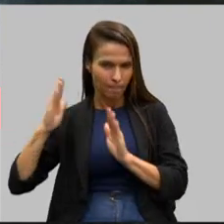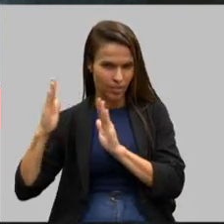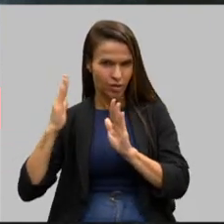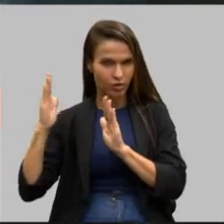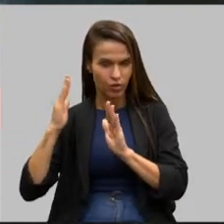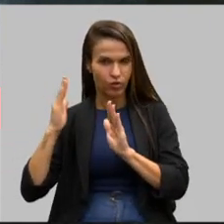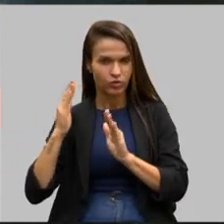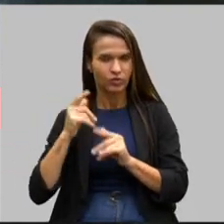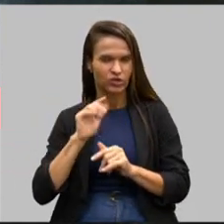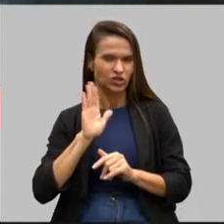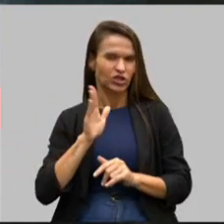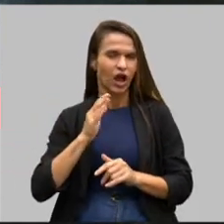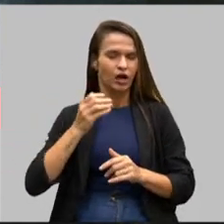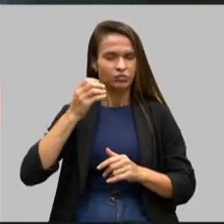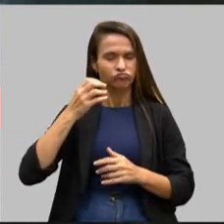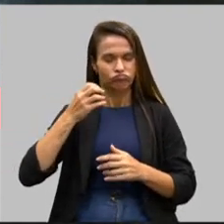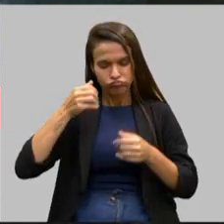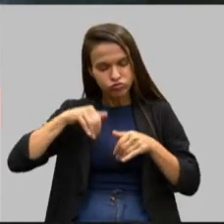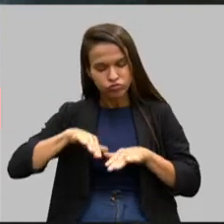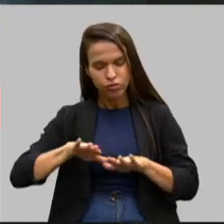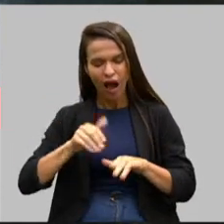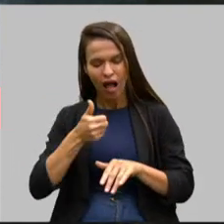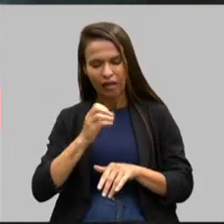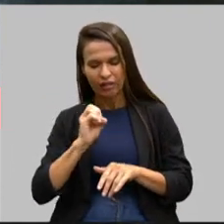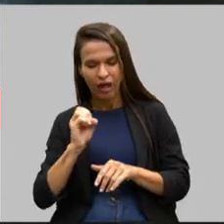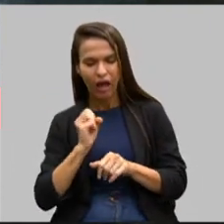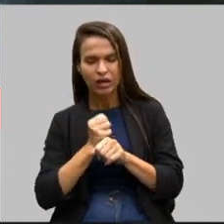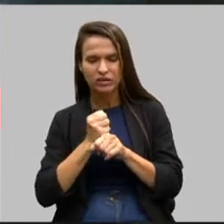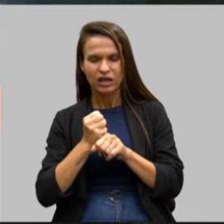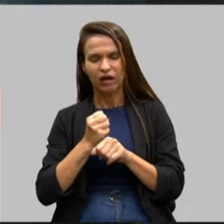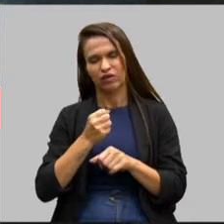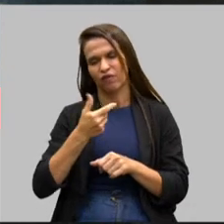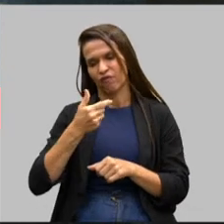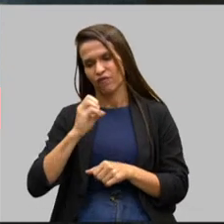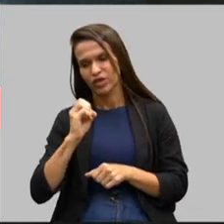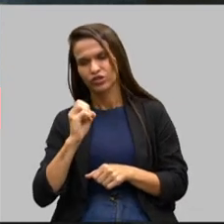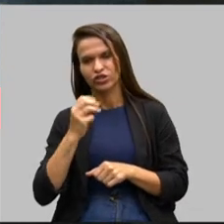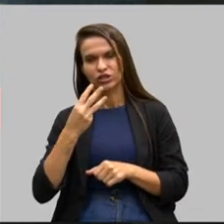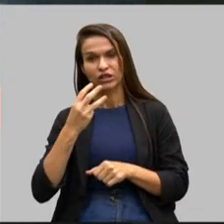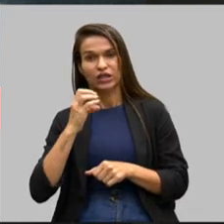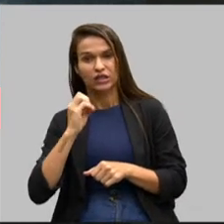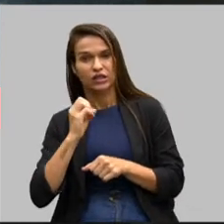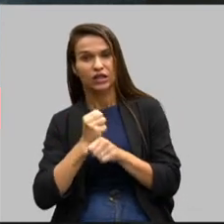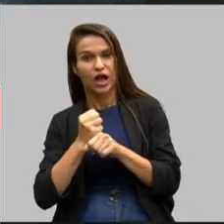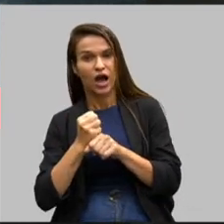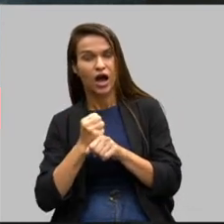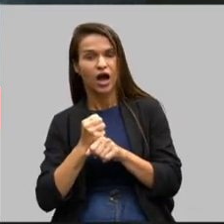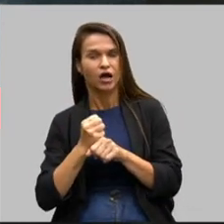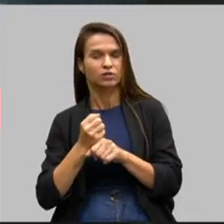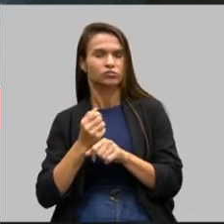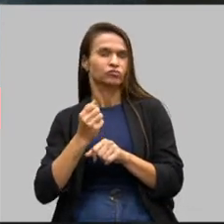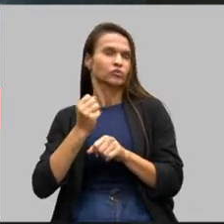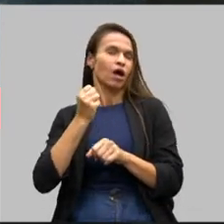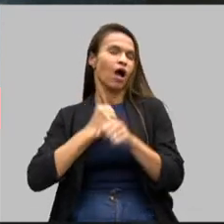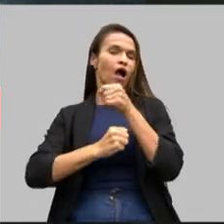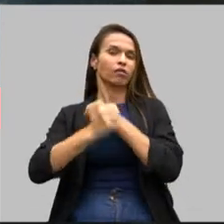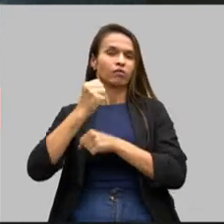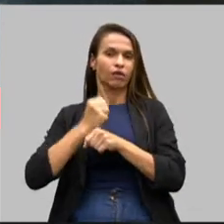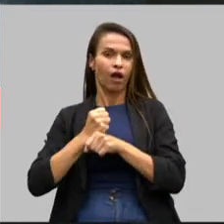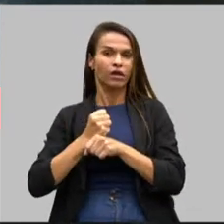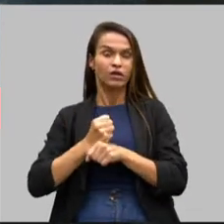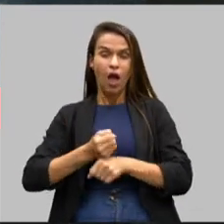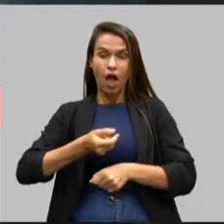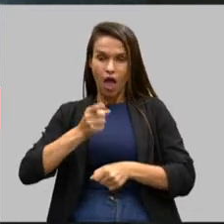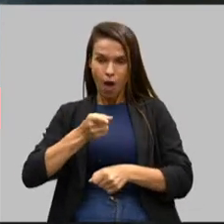há 10 anos, há 15, há 20 anos, há 30 anos atrás, é o mesmo rio hoje. Se é o mesmo rio, se está na